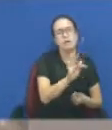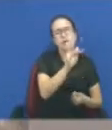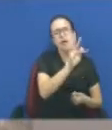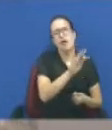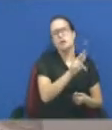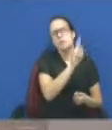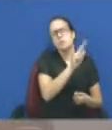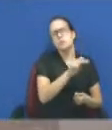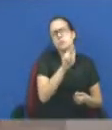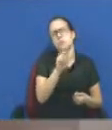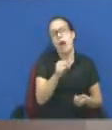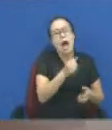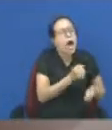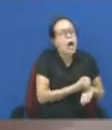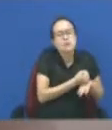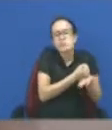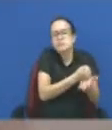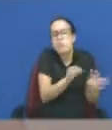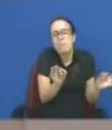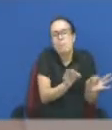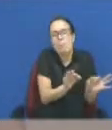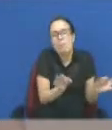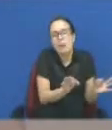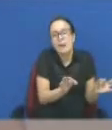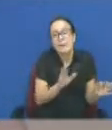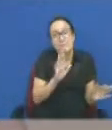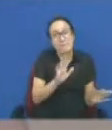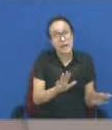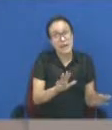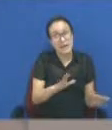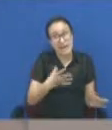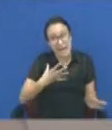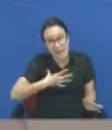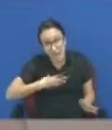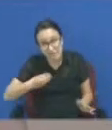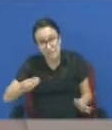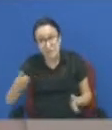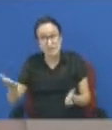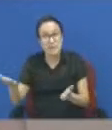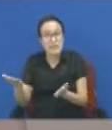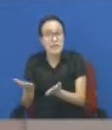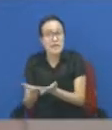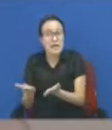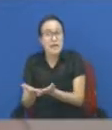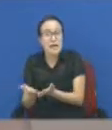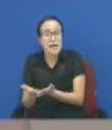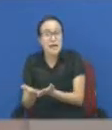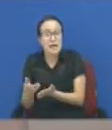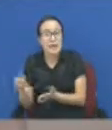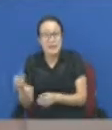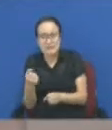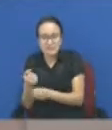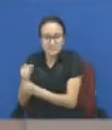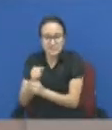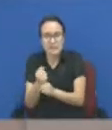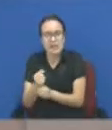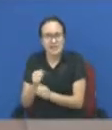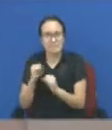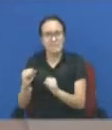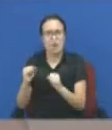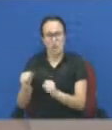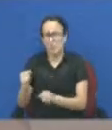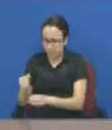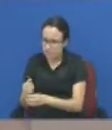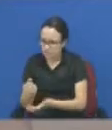Mas a filha da moça que trabalha em casa, ela pode. Ela pode começar a trabalhar com 14, 15 anos. Ela pode ir